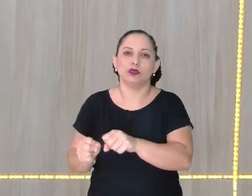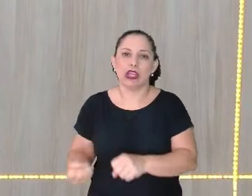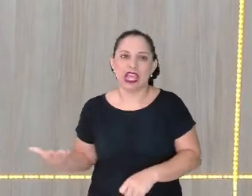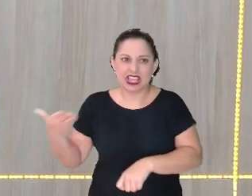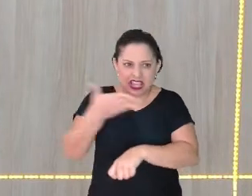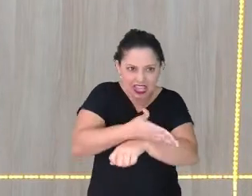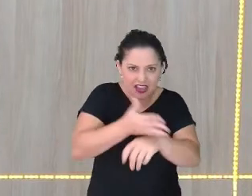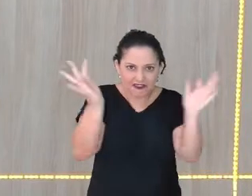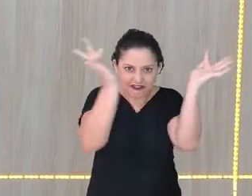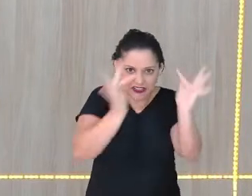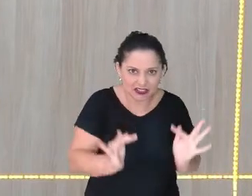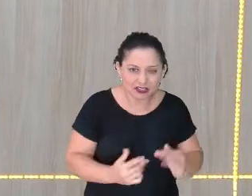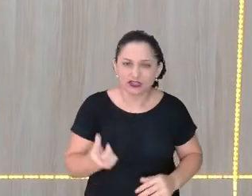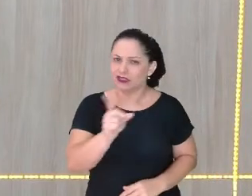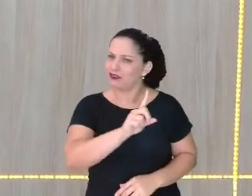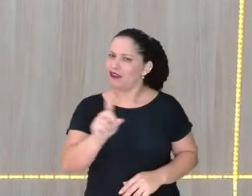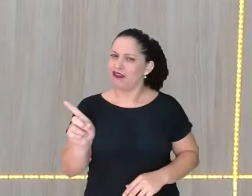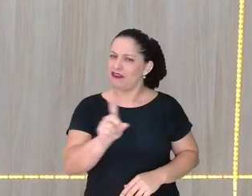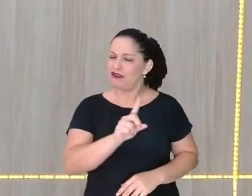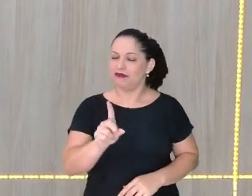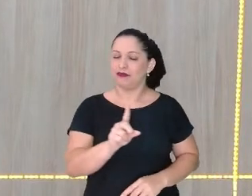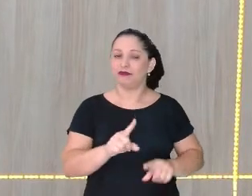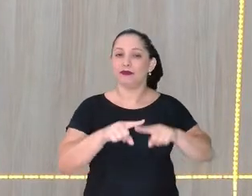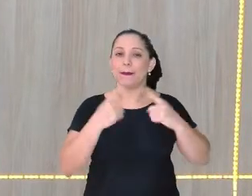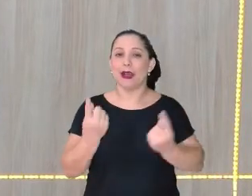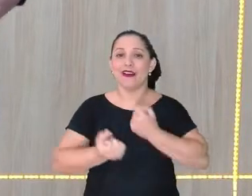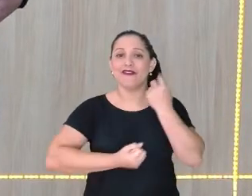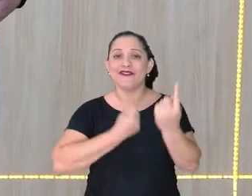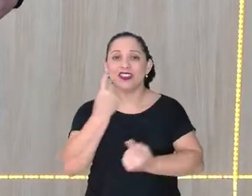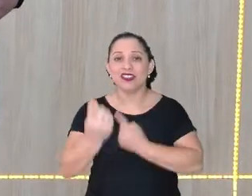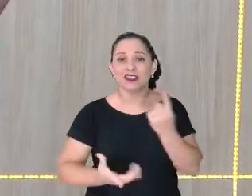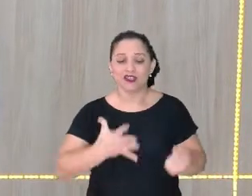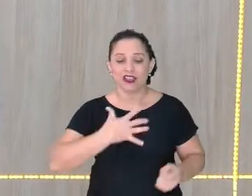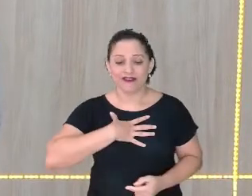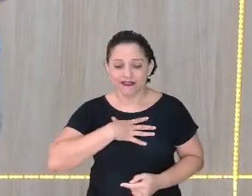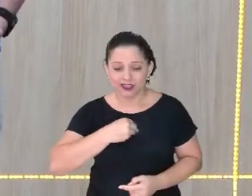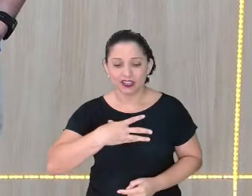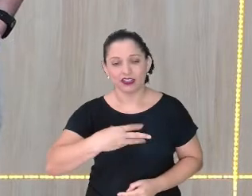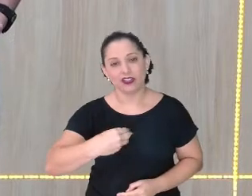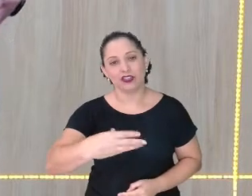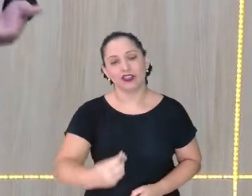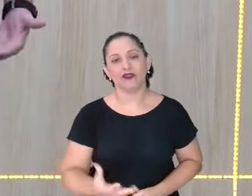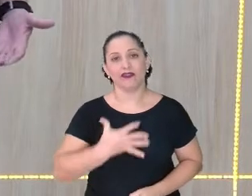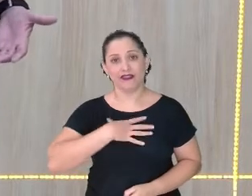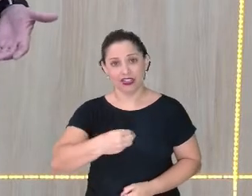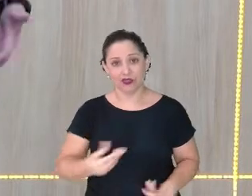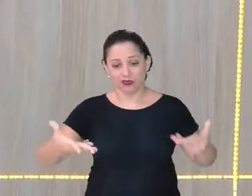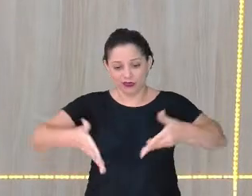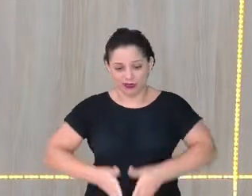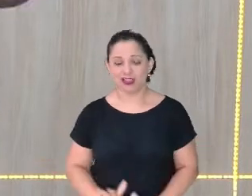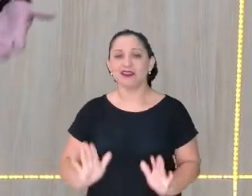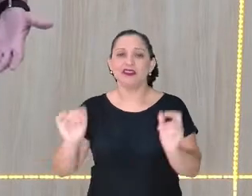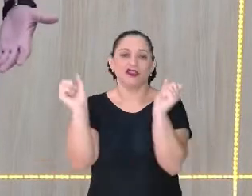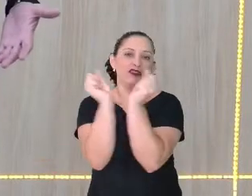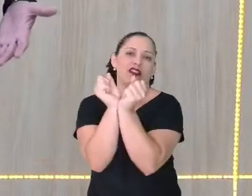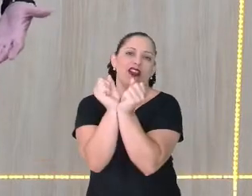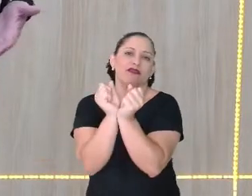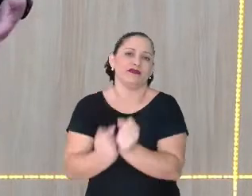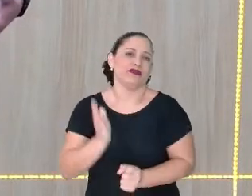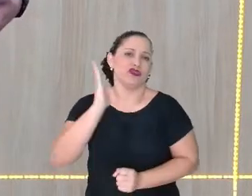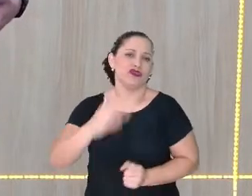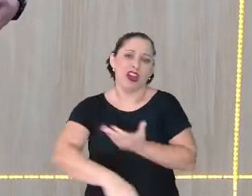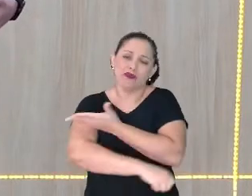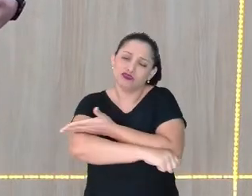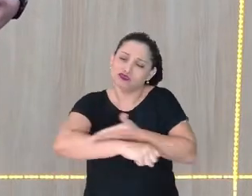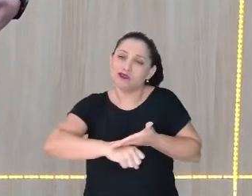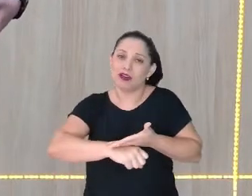grado. Mas muitas vezes a questão da hereditariedade, os filhos nasciam escravos, na condição de escravos. E aí